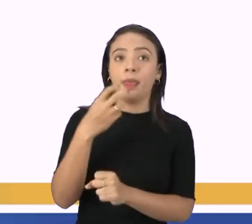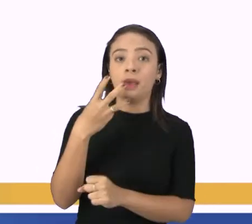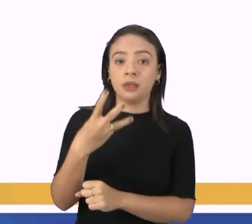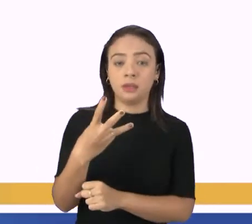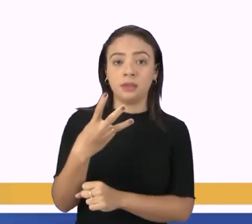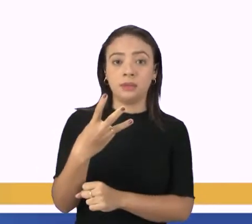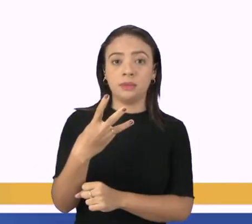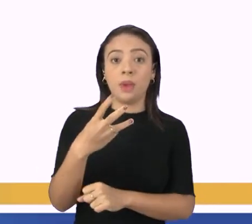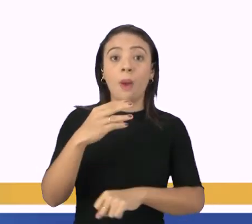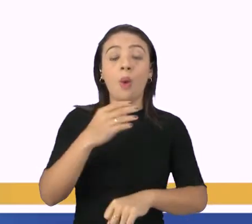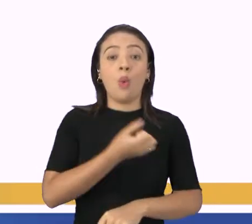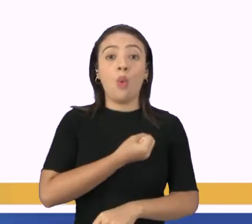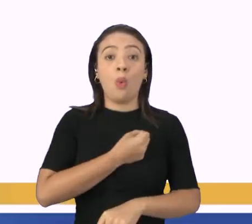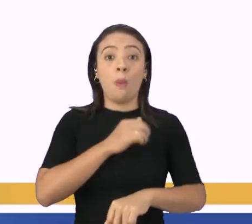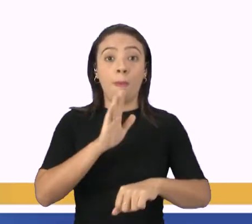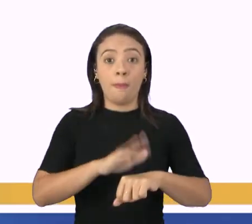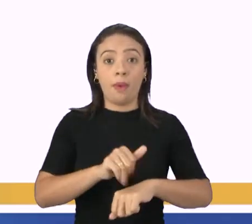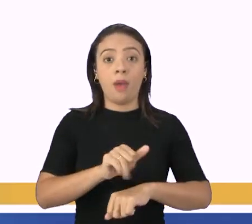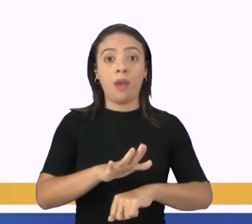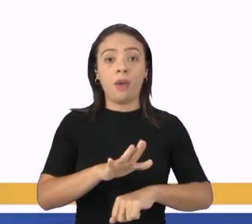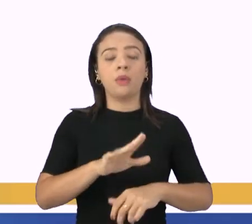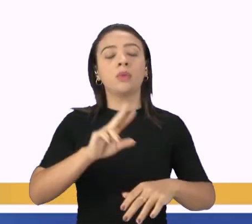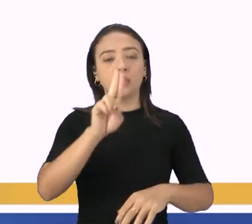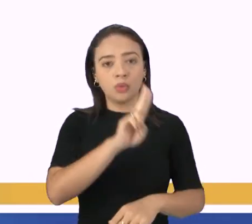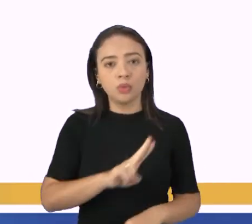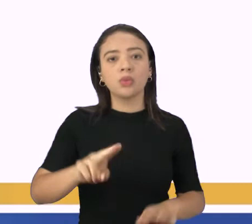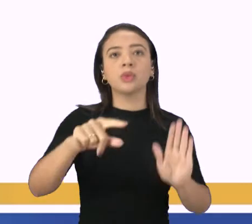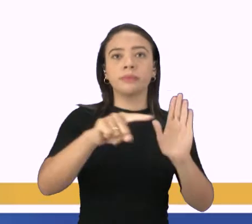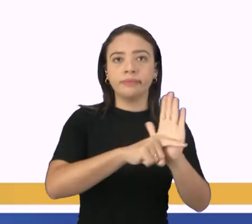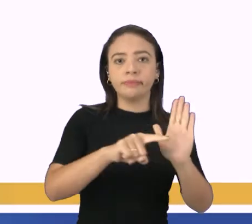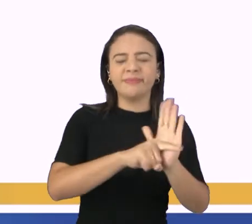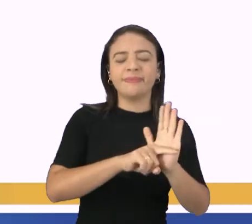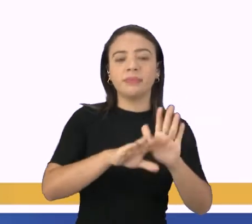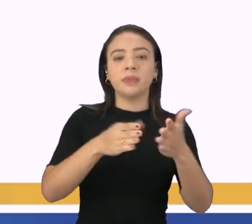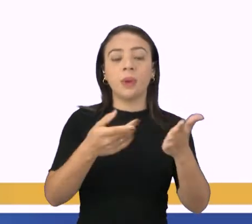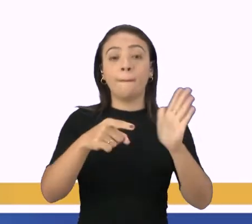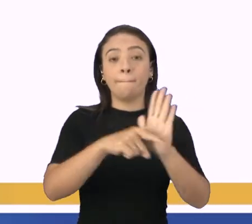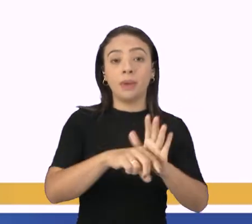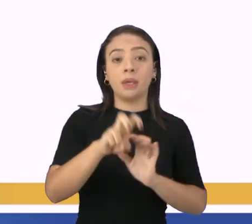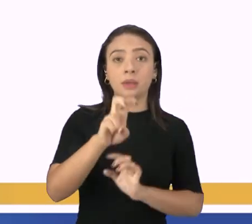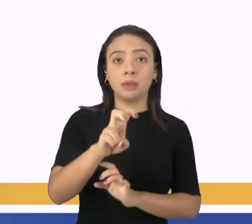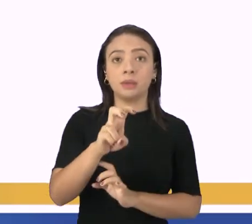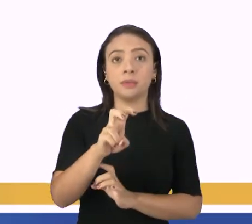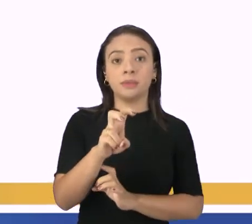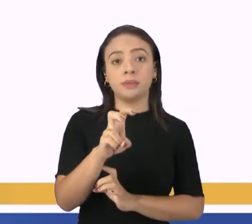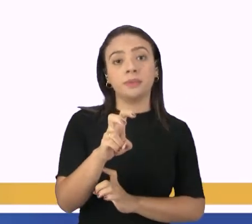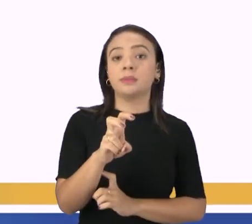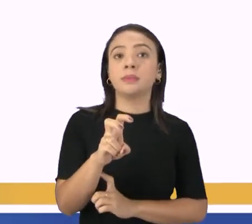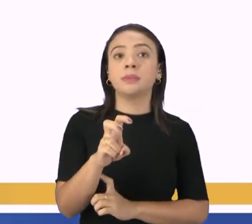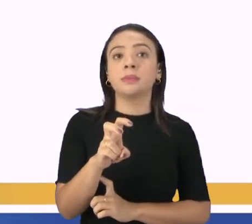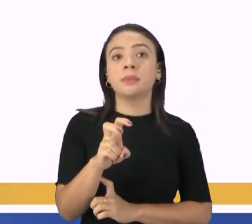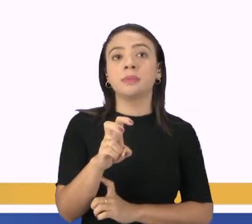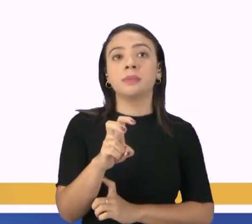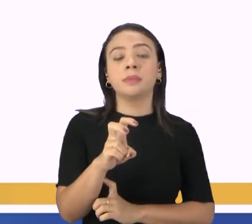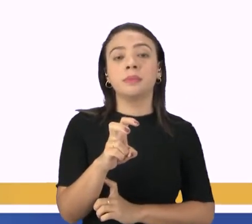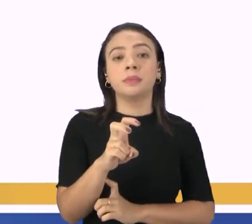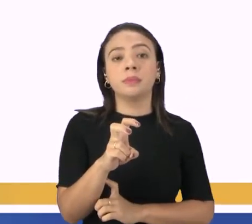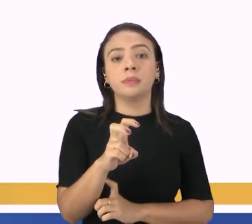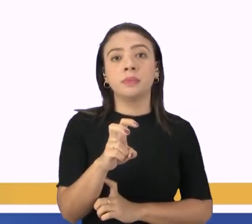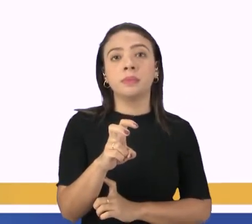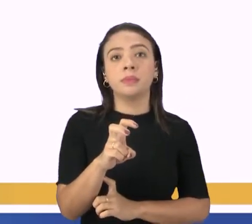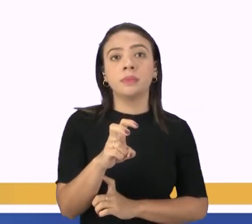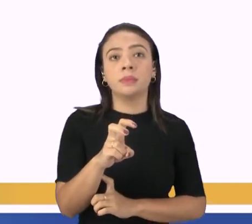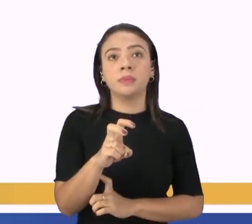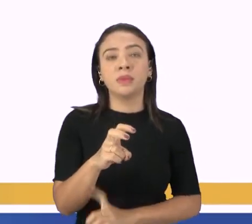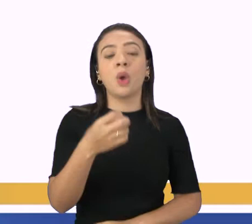Então, quem tem maior valor absoluto é o menos 8. Então, o resultado vai ficar negativo. Então, 8